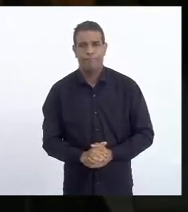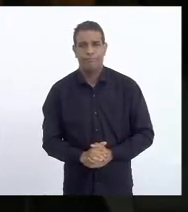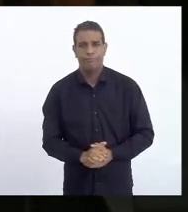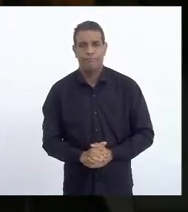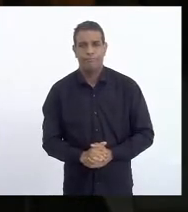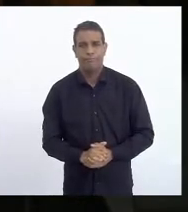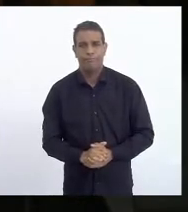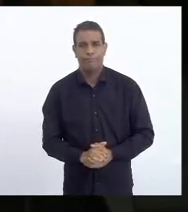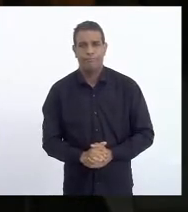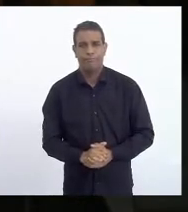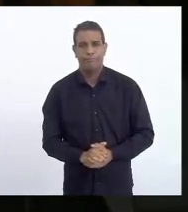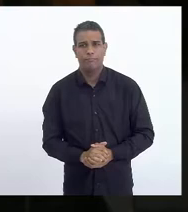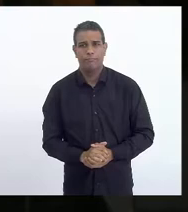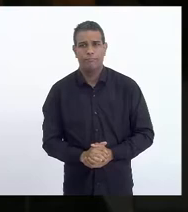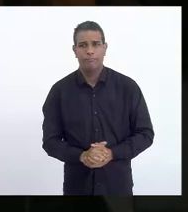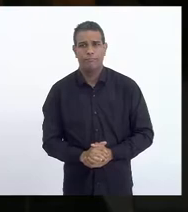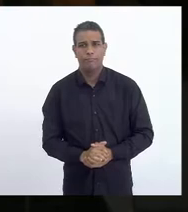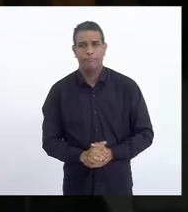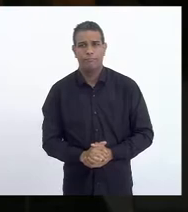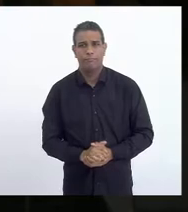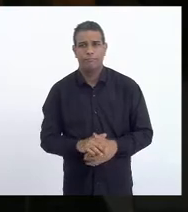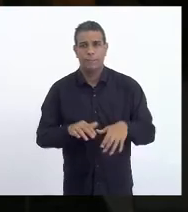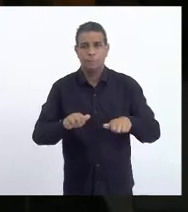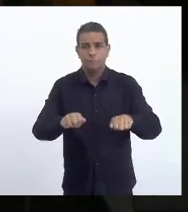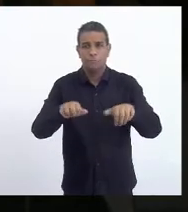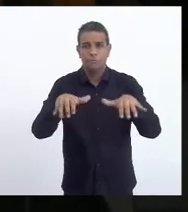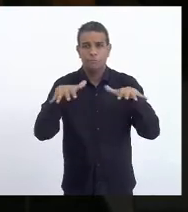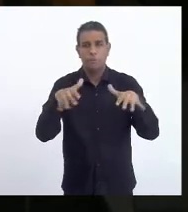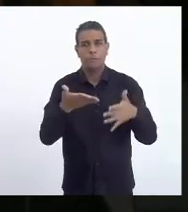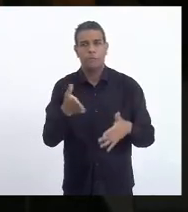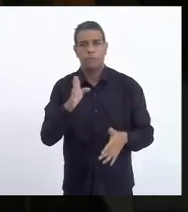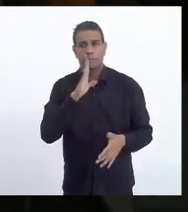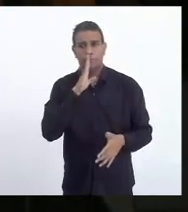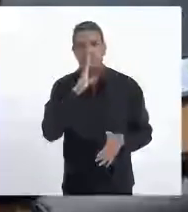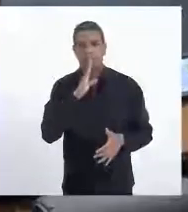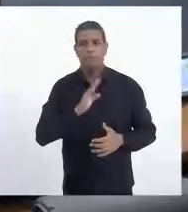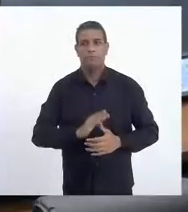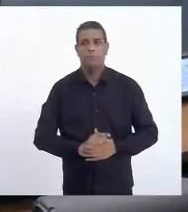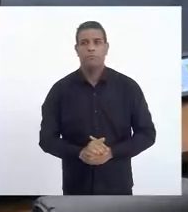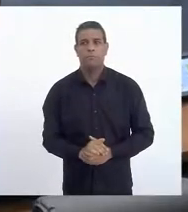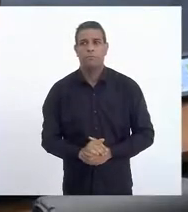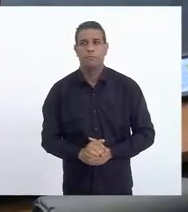é a hora que a mesa falou assim que vai ficar recebendo seu continua falando